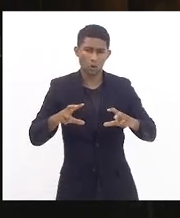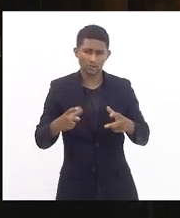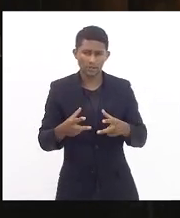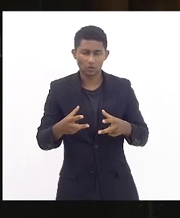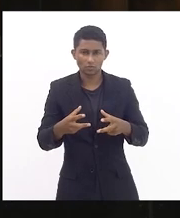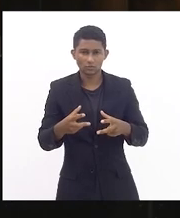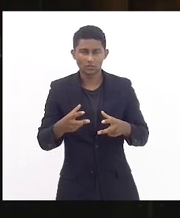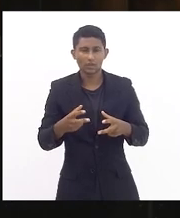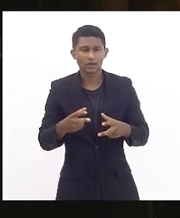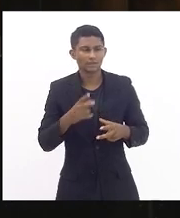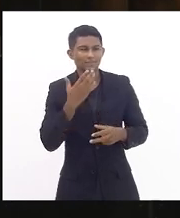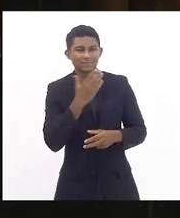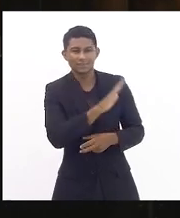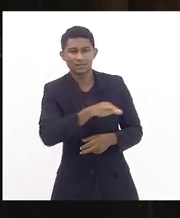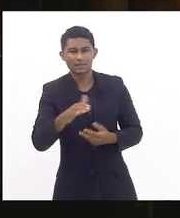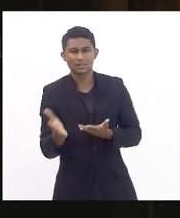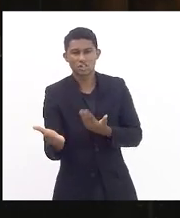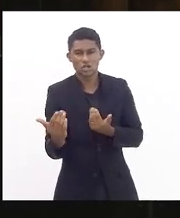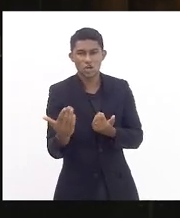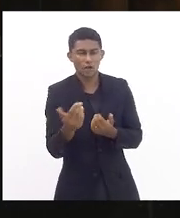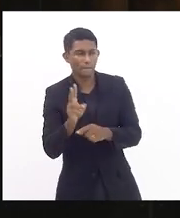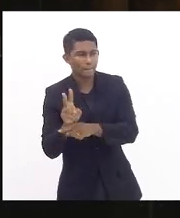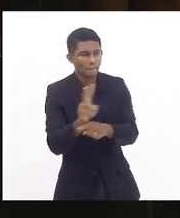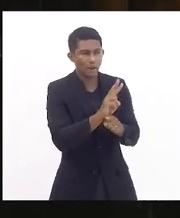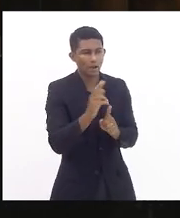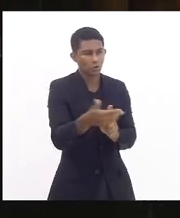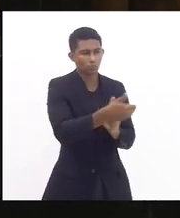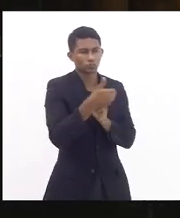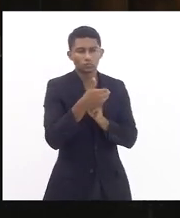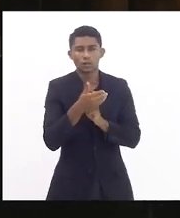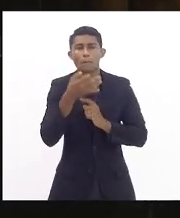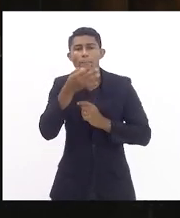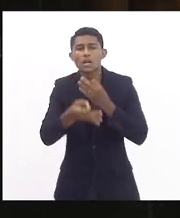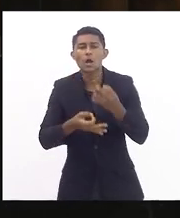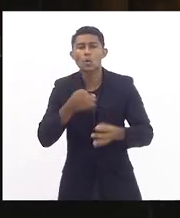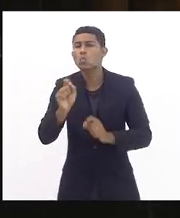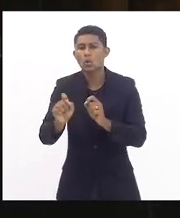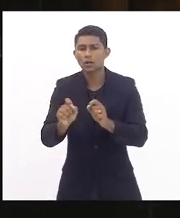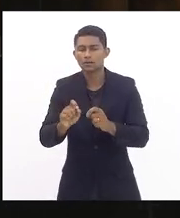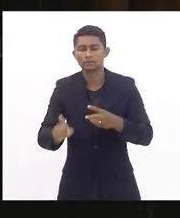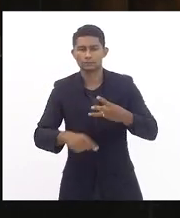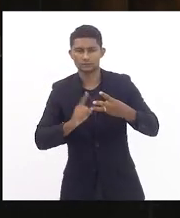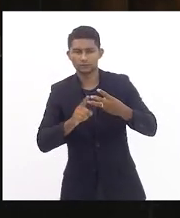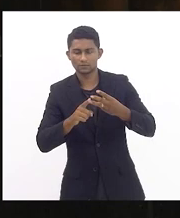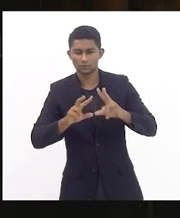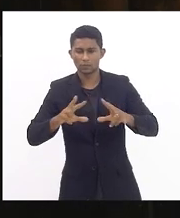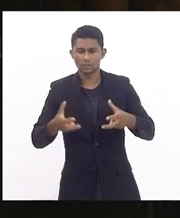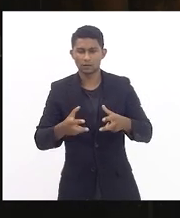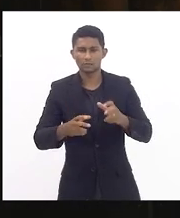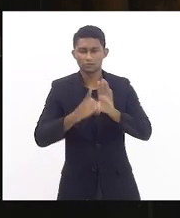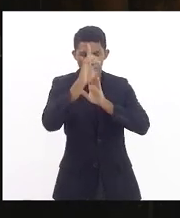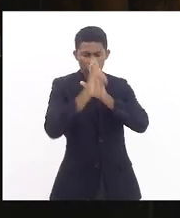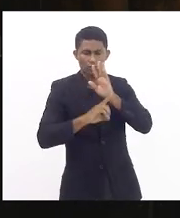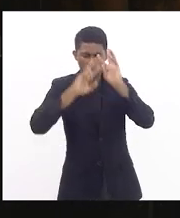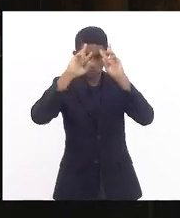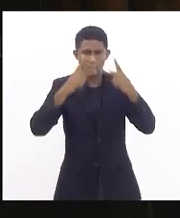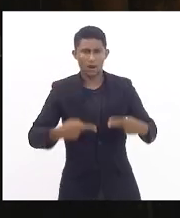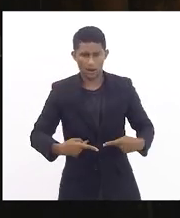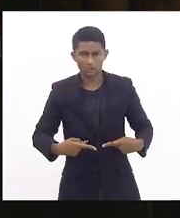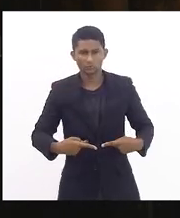e do adolescente, eu preciso ver, nós temos uma comissão de direitos humanos, que trata da